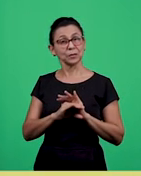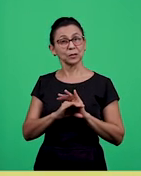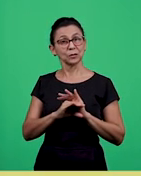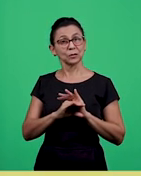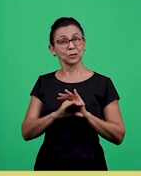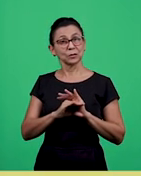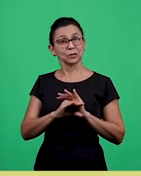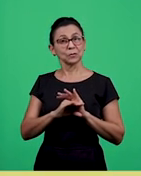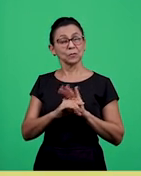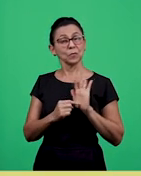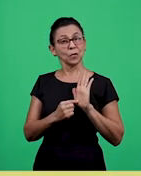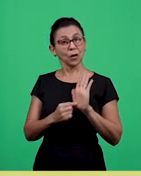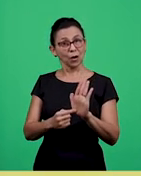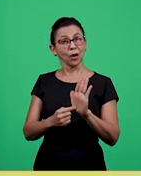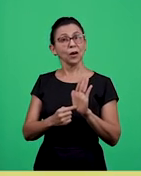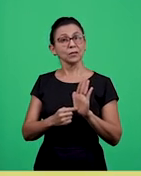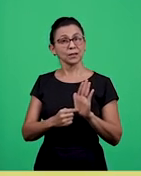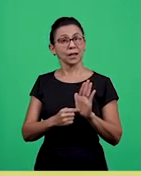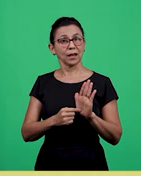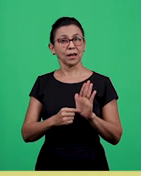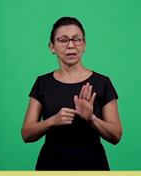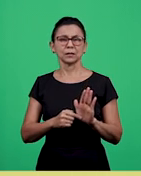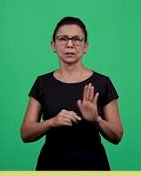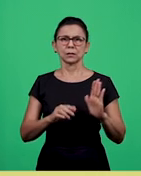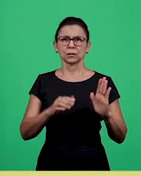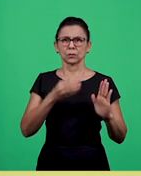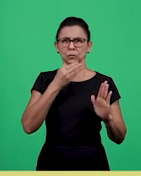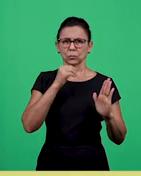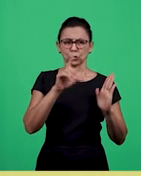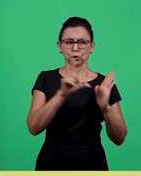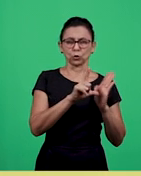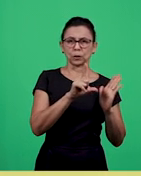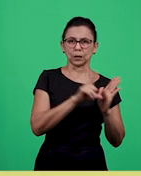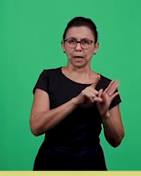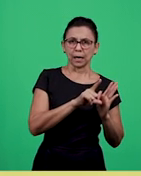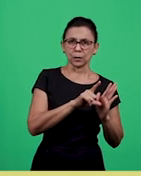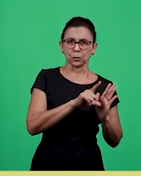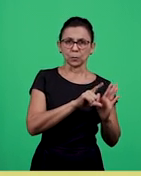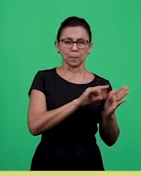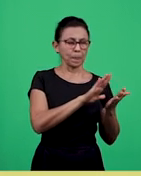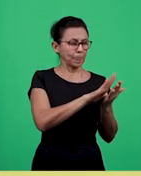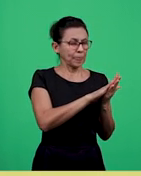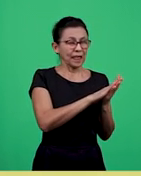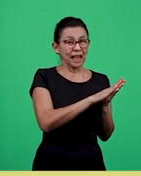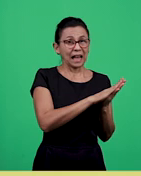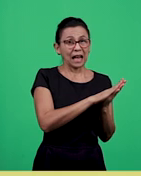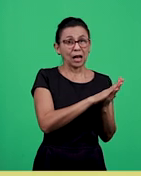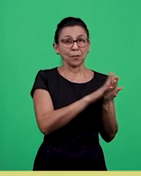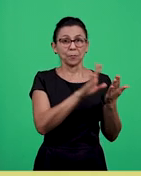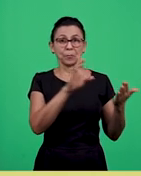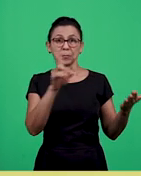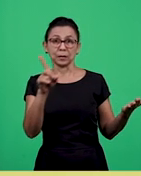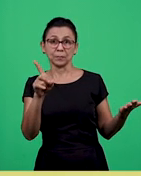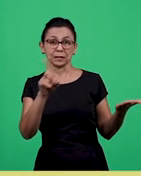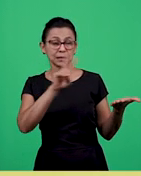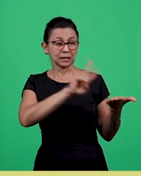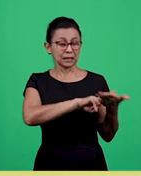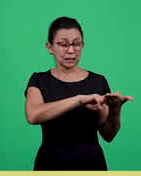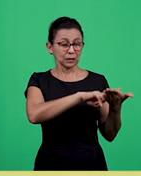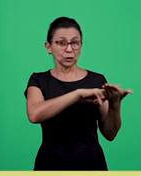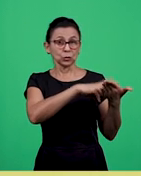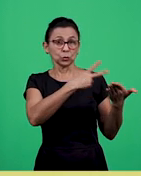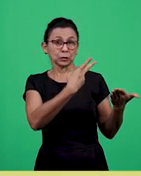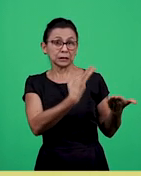que tinha e entregou sua vida ao Senhor. Ele traduziu a Bíblia para uma língua que